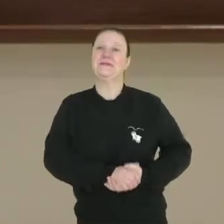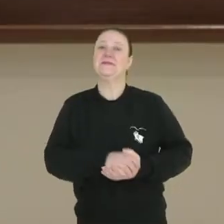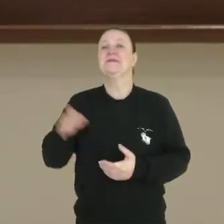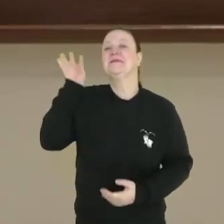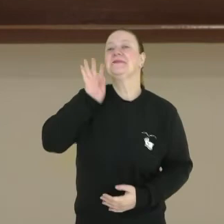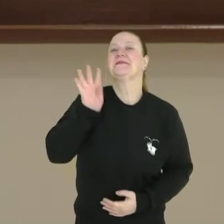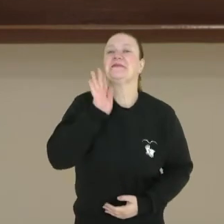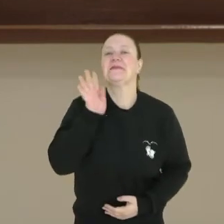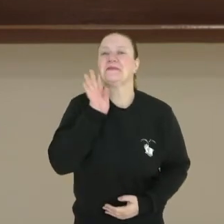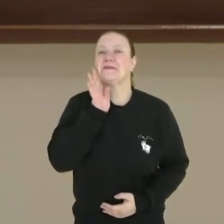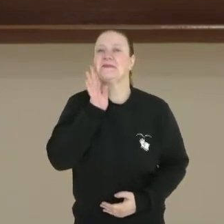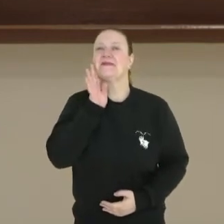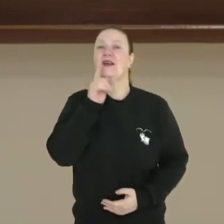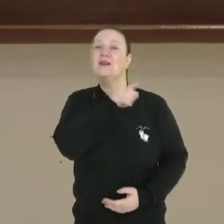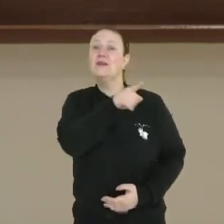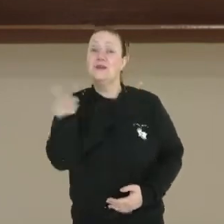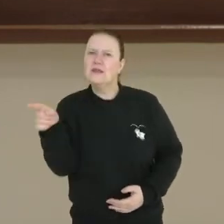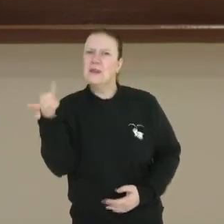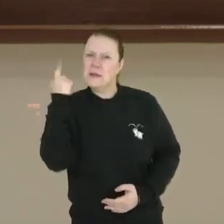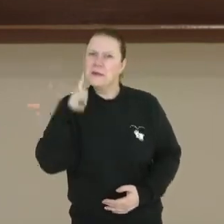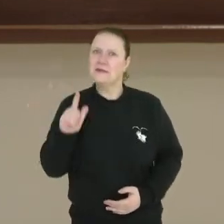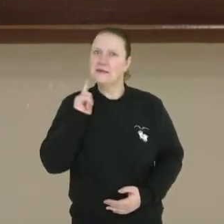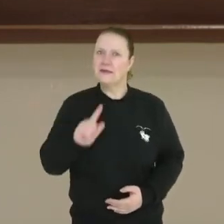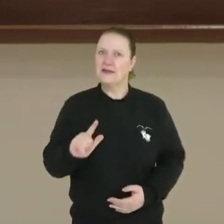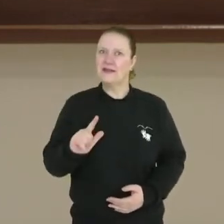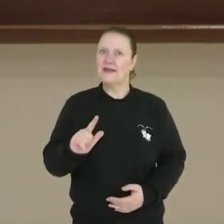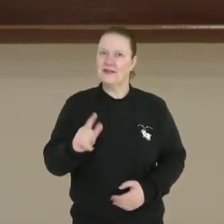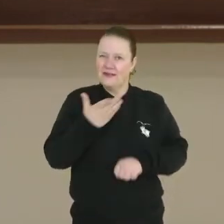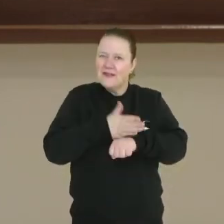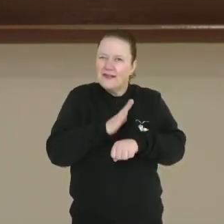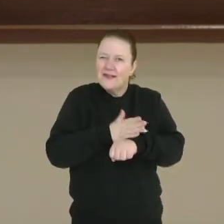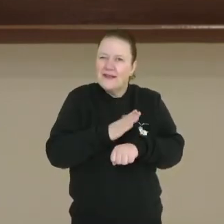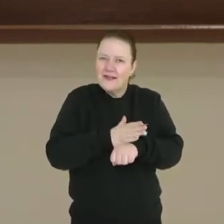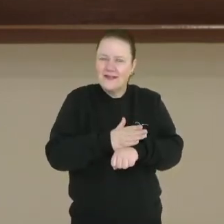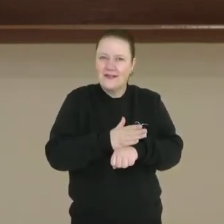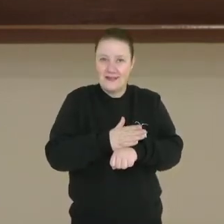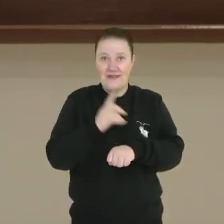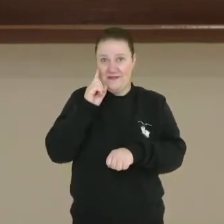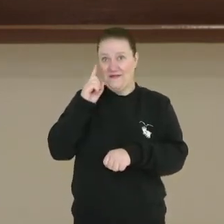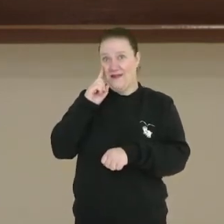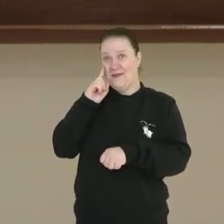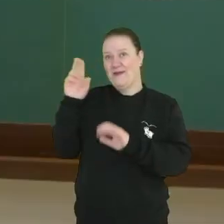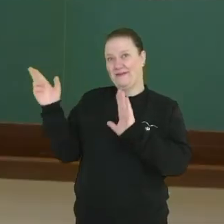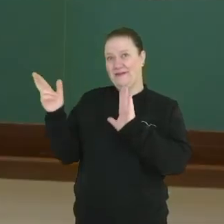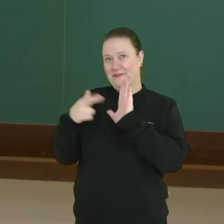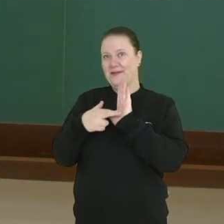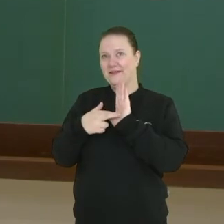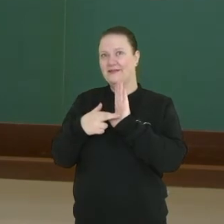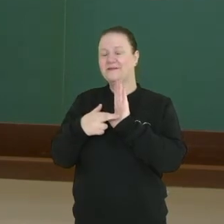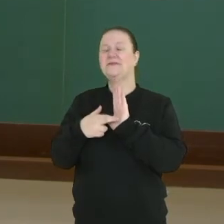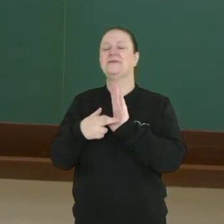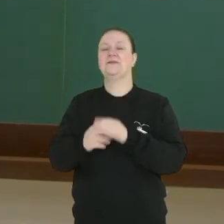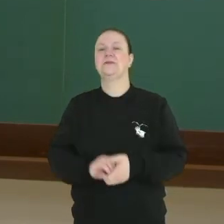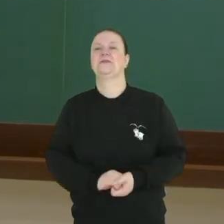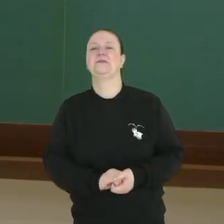Legal, pessoal. E aí, vocês conseguiram então fazer o que o professor pediu? Vamos conferir juntos aqui então? Observe